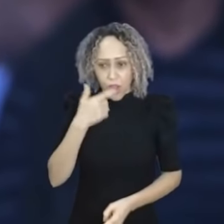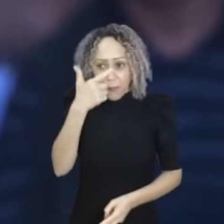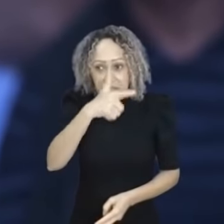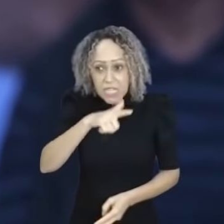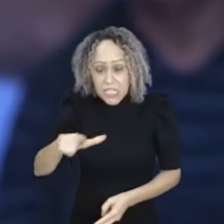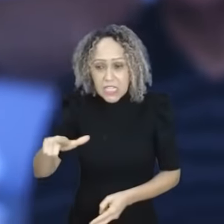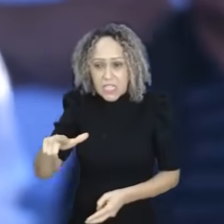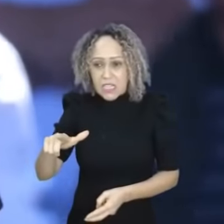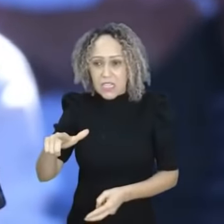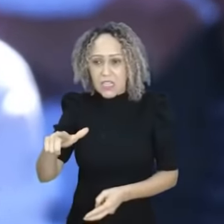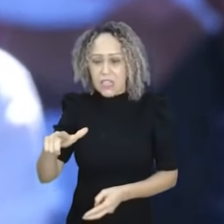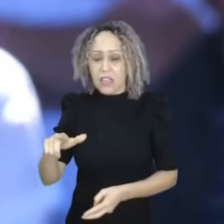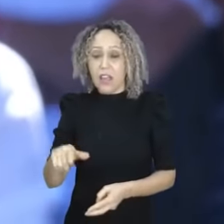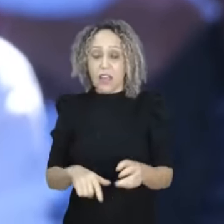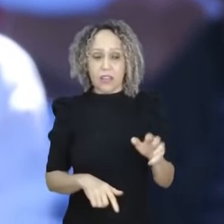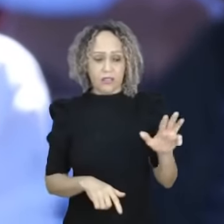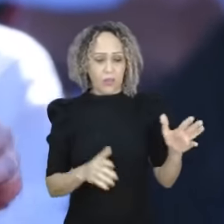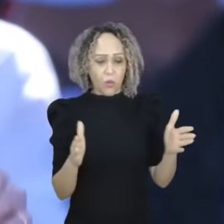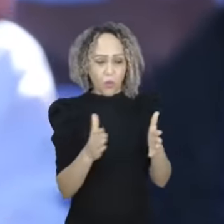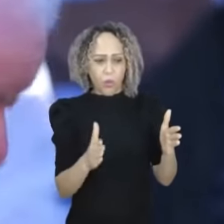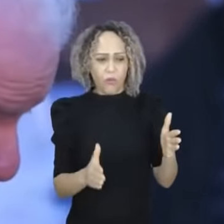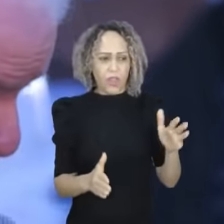Nos governos Lula e Dilma,